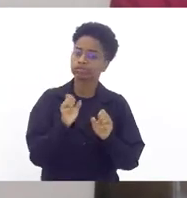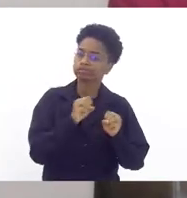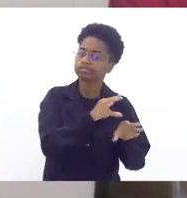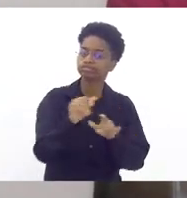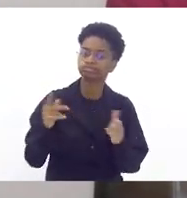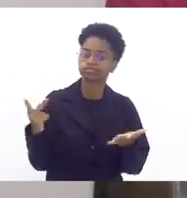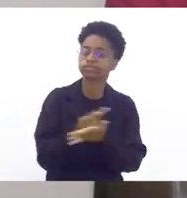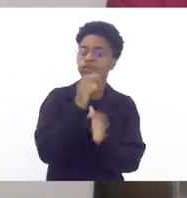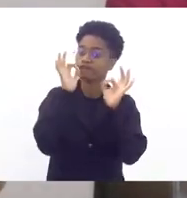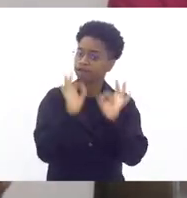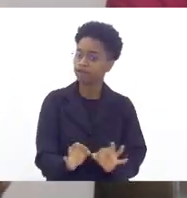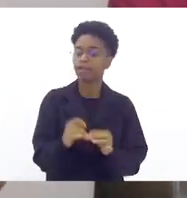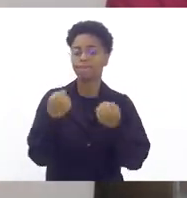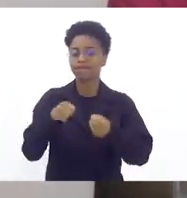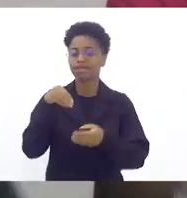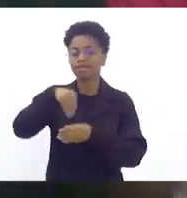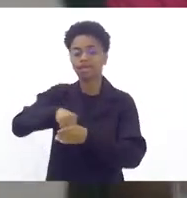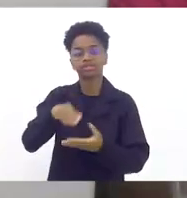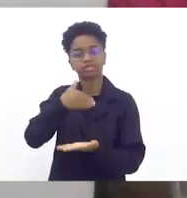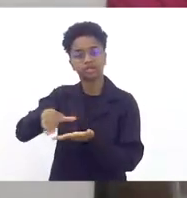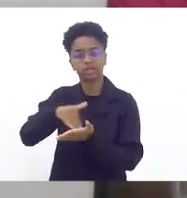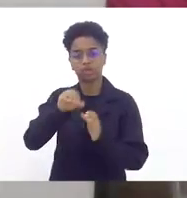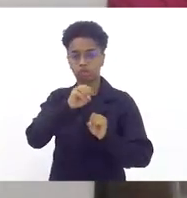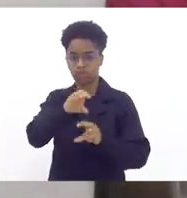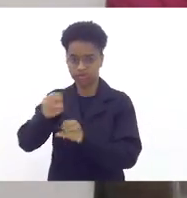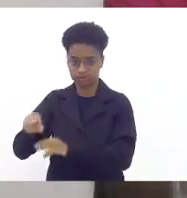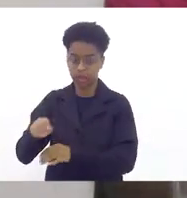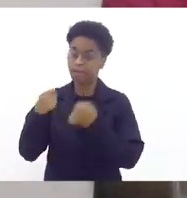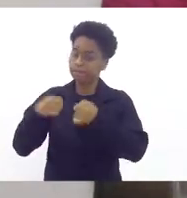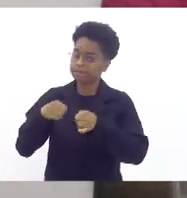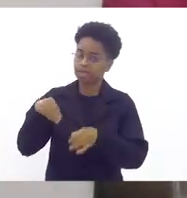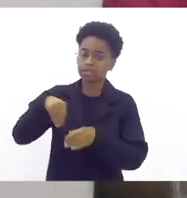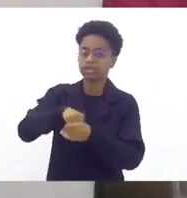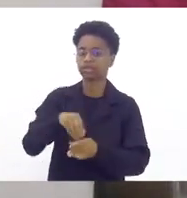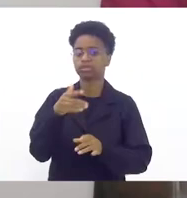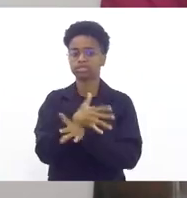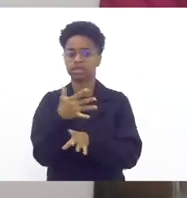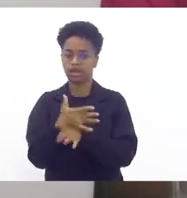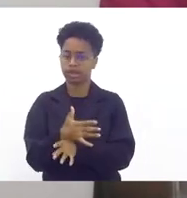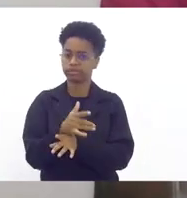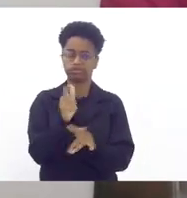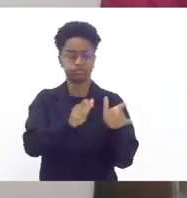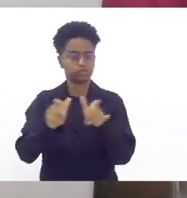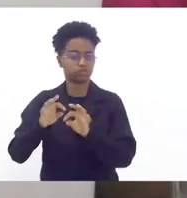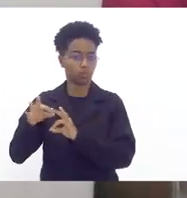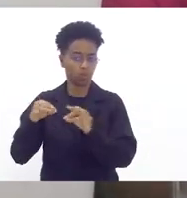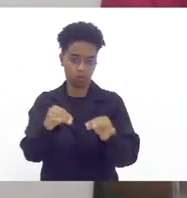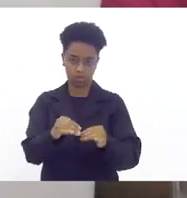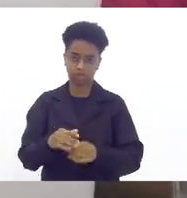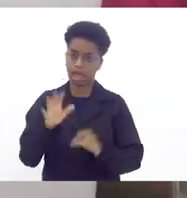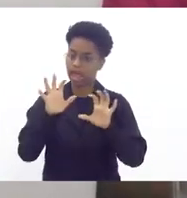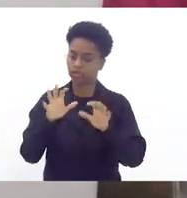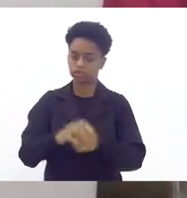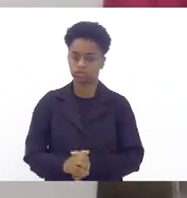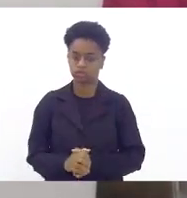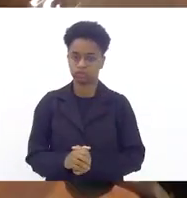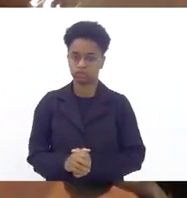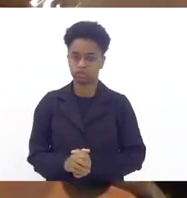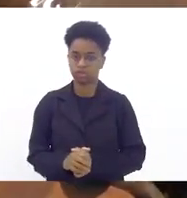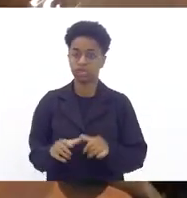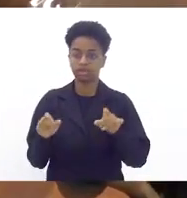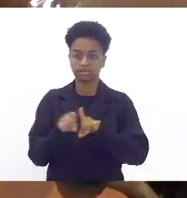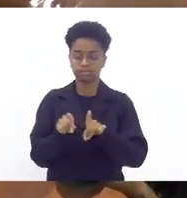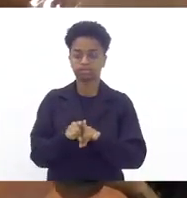Essa educação que tinha que estar na Secretaria de Educação, tinha que estar no município, no município. É isso. A VT,